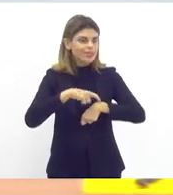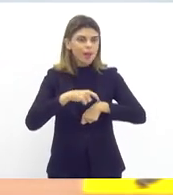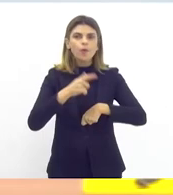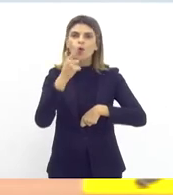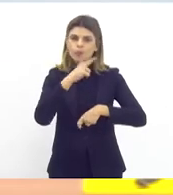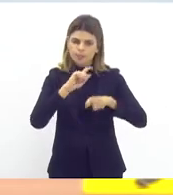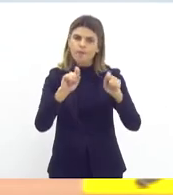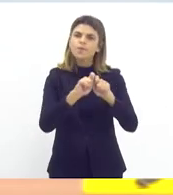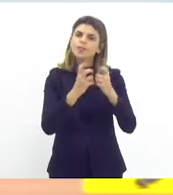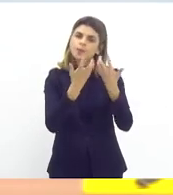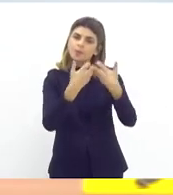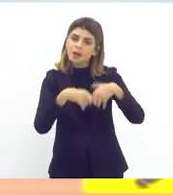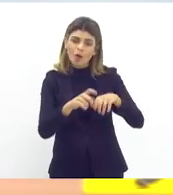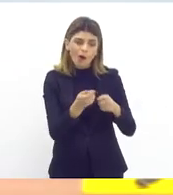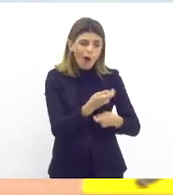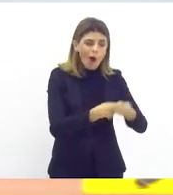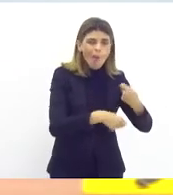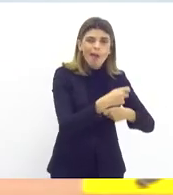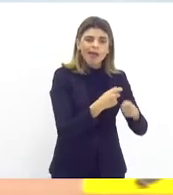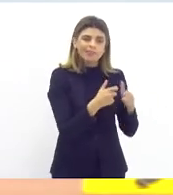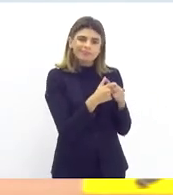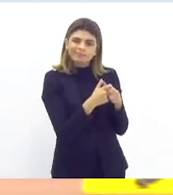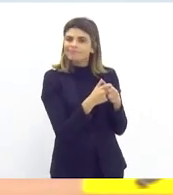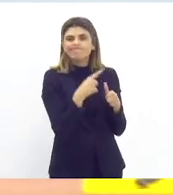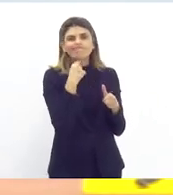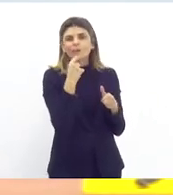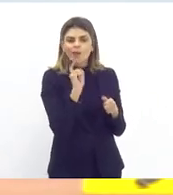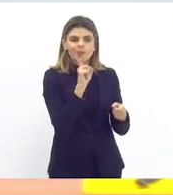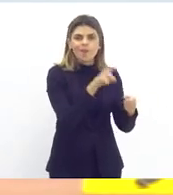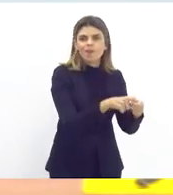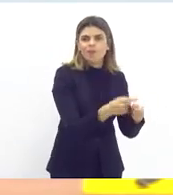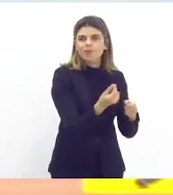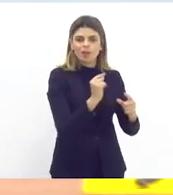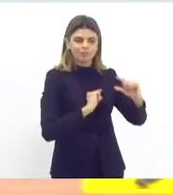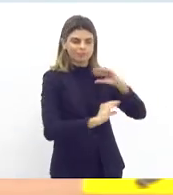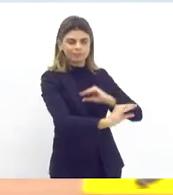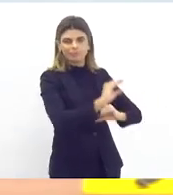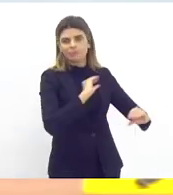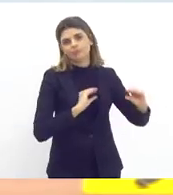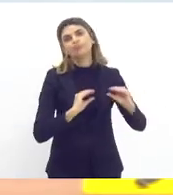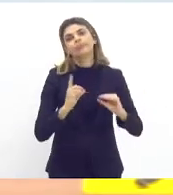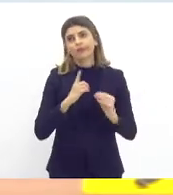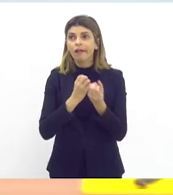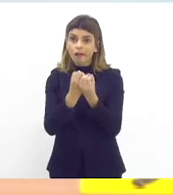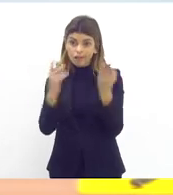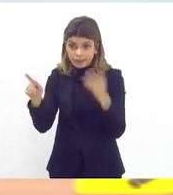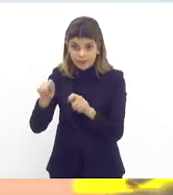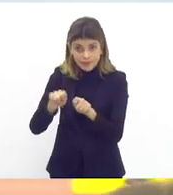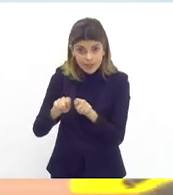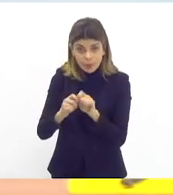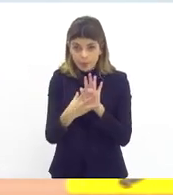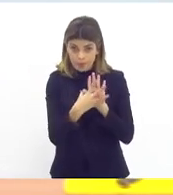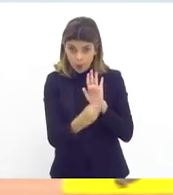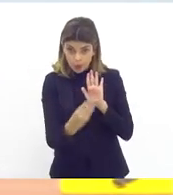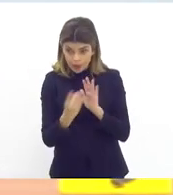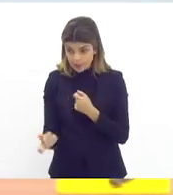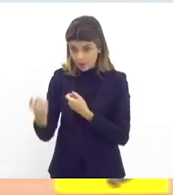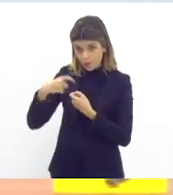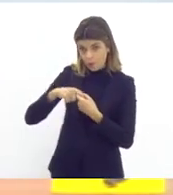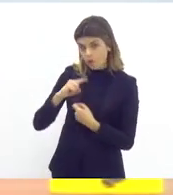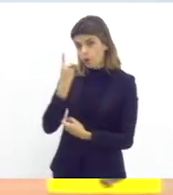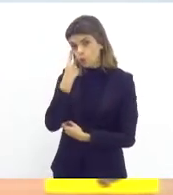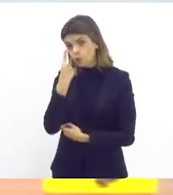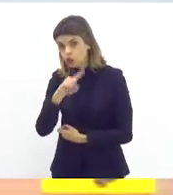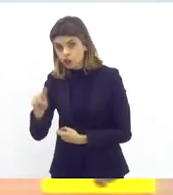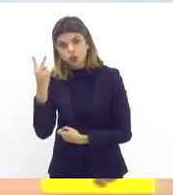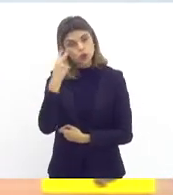consegue fazer, e o pequeno comércio não. Então, você cria um certo desequilíbrio entre o grande comércio e o pequeno comércio. Se você fizer num modelo que vai devolver em um, dois dias,